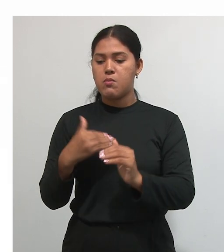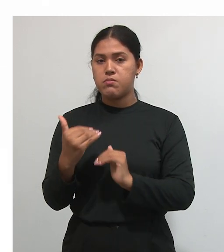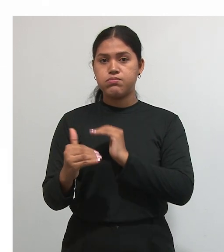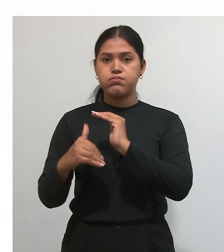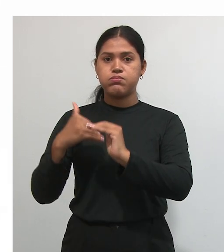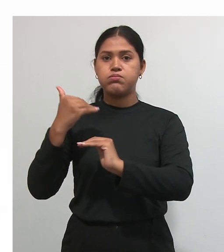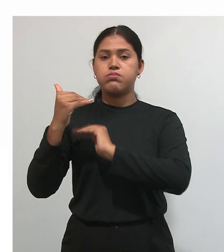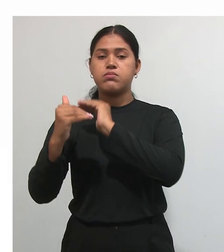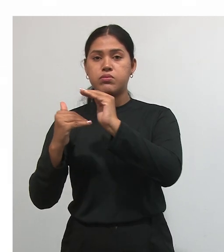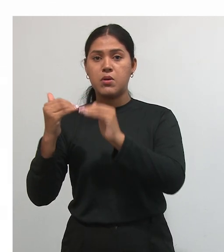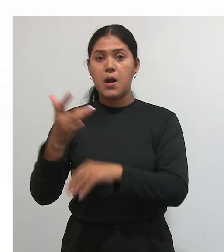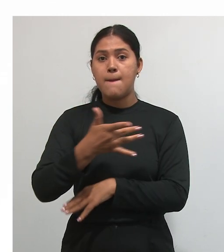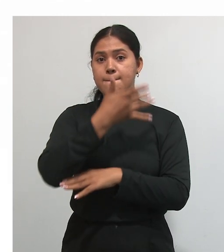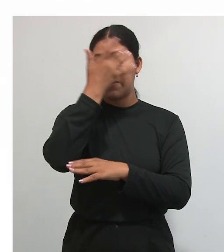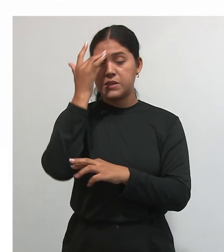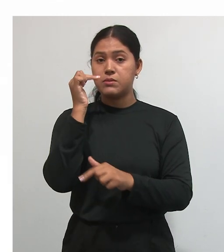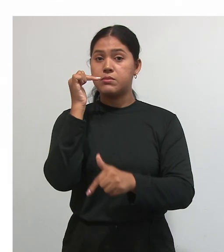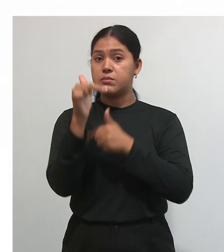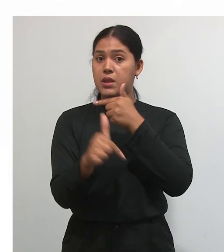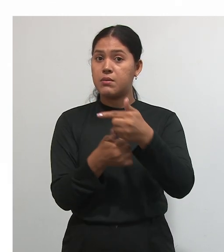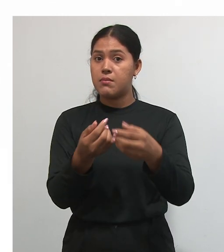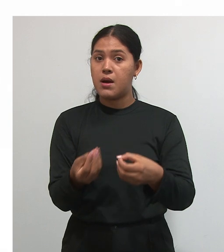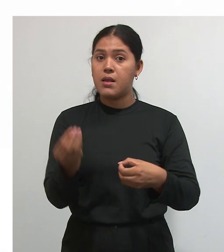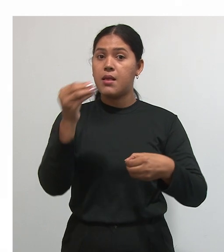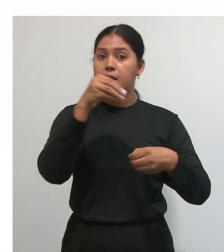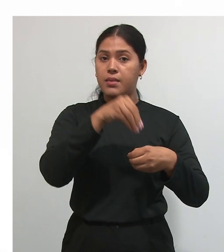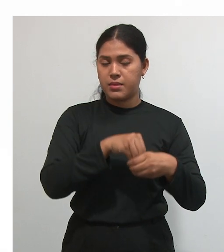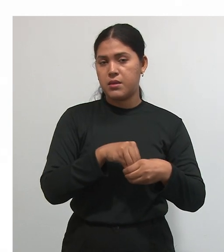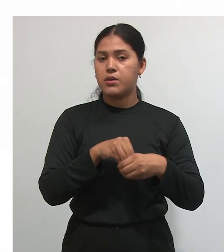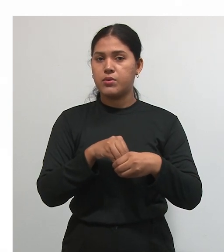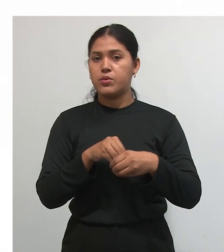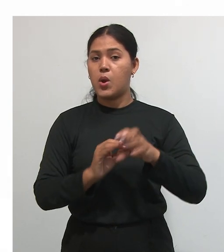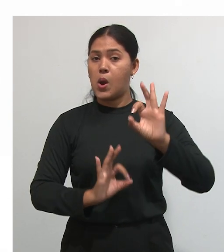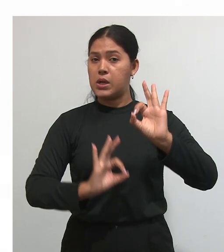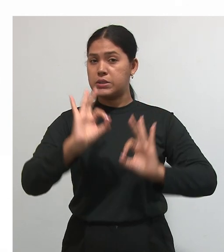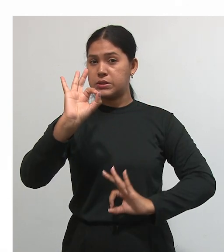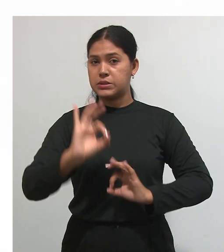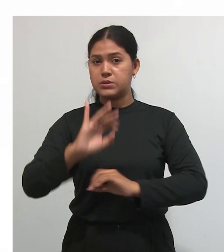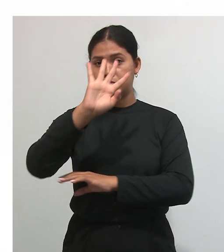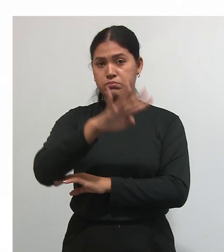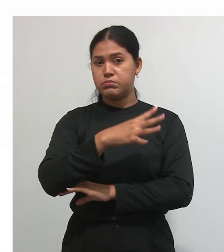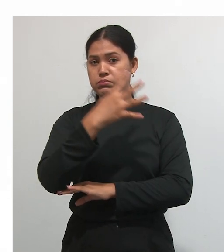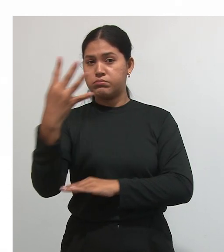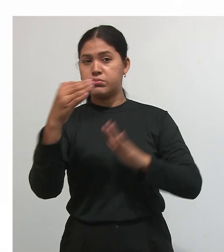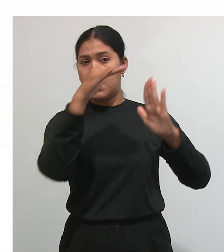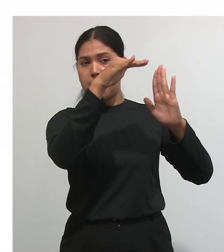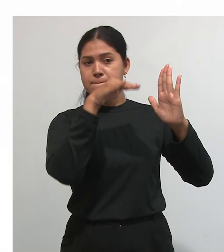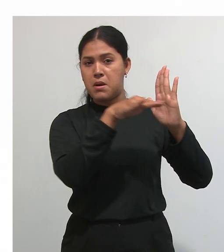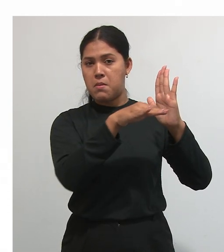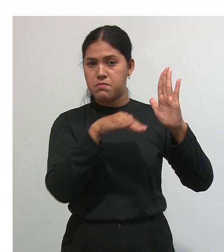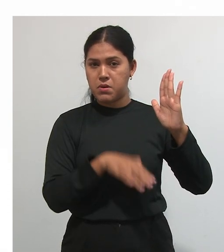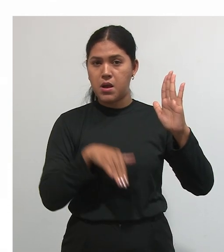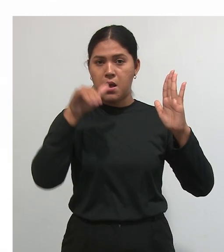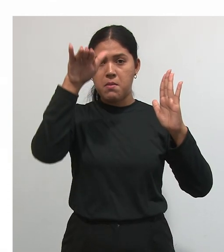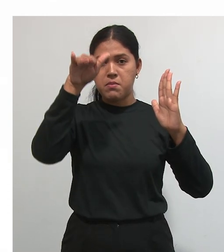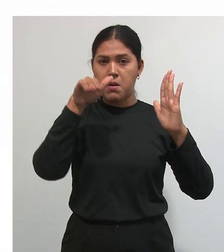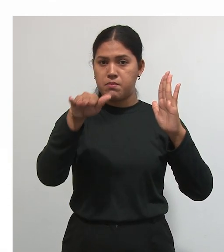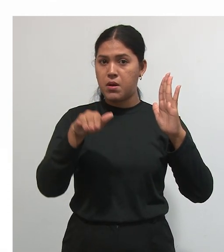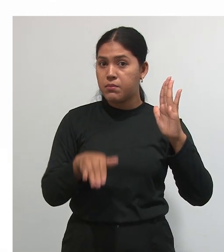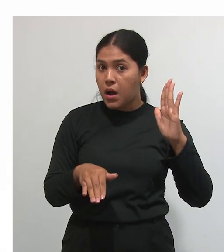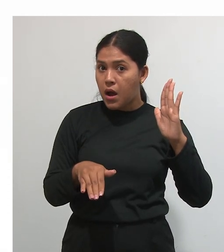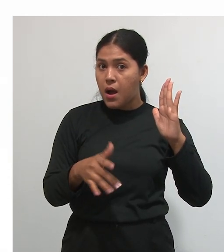atividades do encarregado no almoxarifado, né? Porque vai verificar, será que o encarregado do almoxarifado está